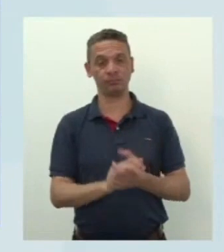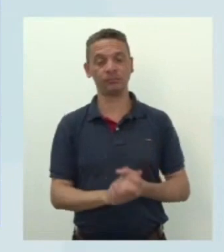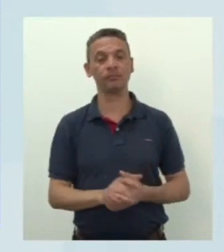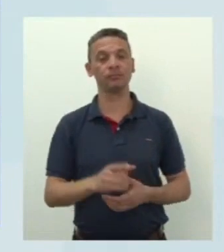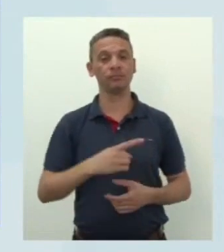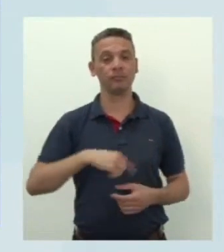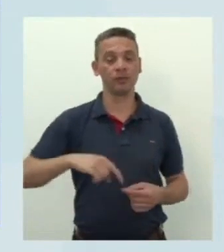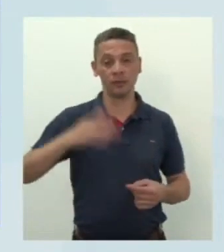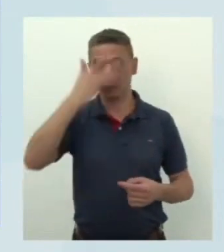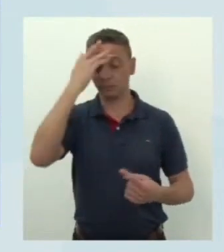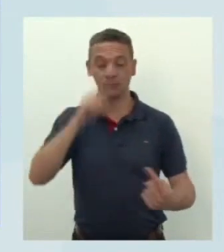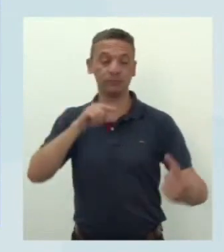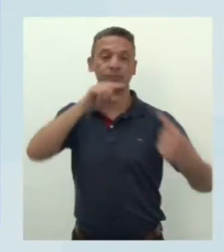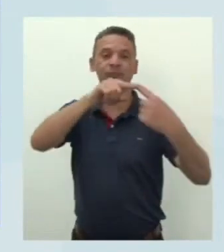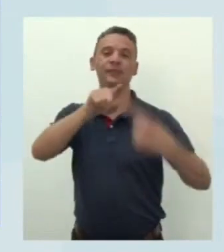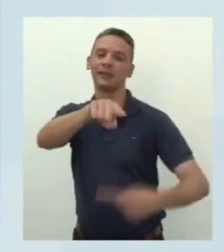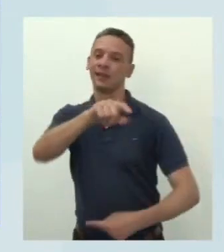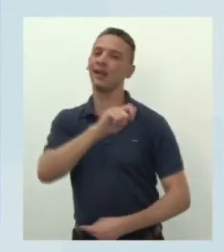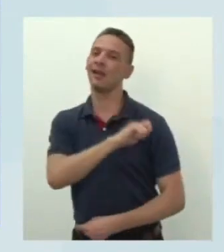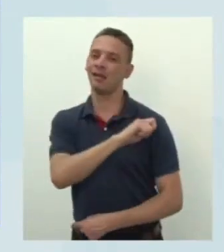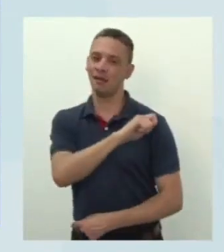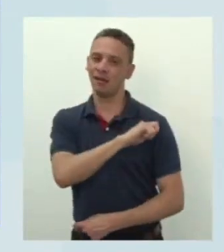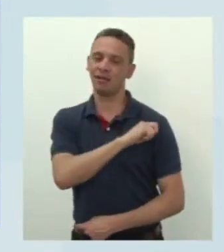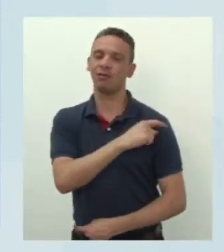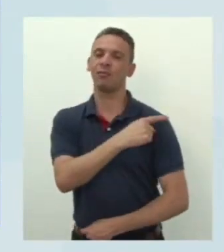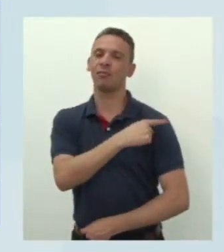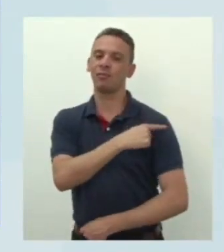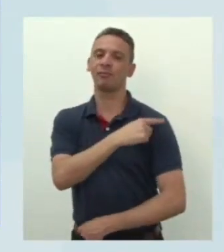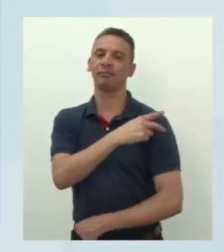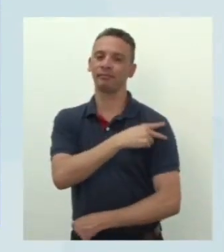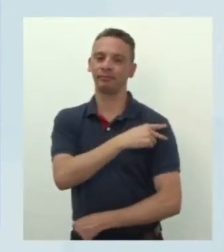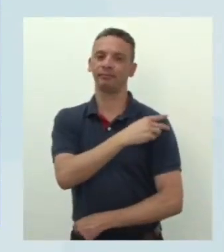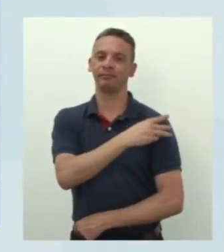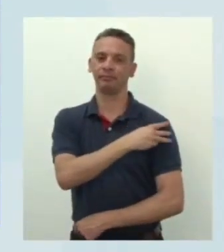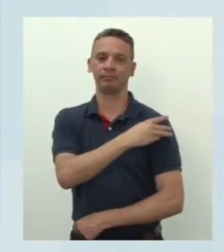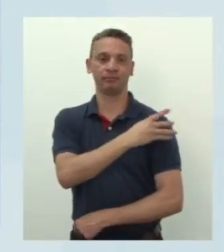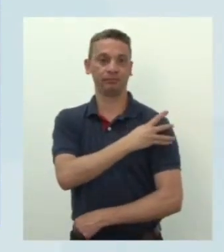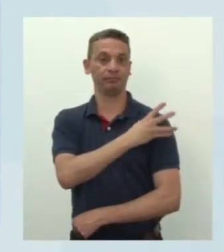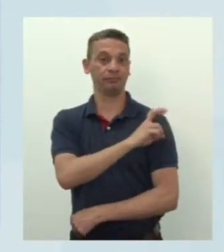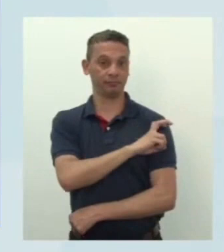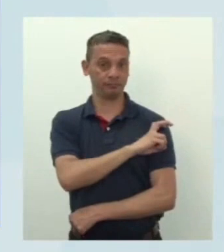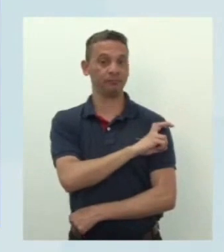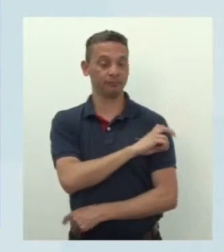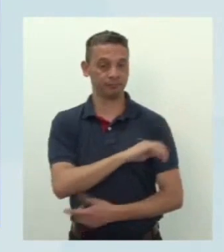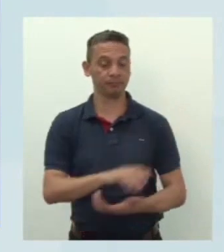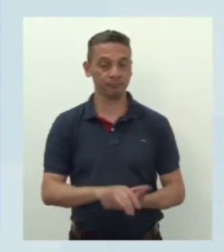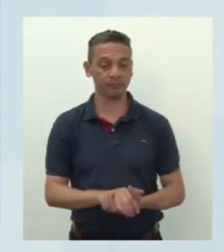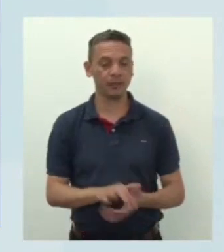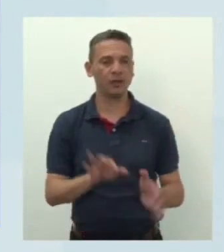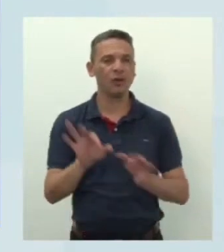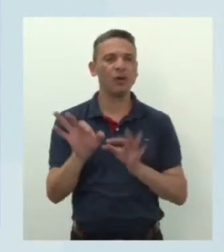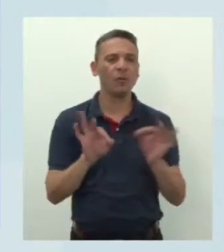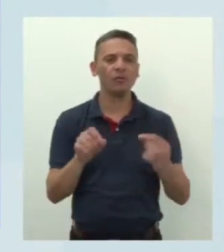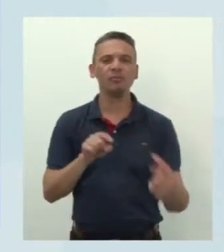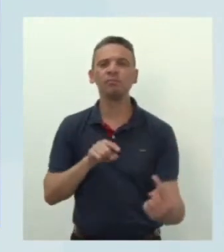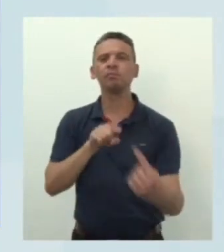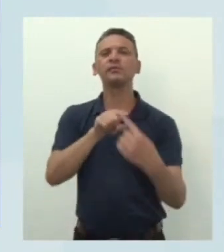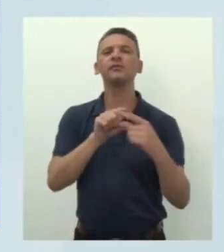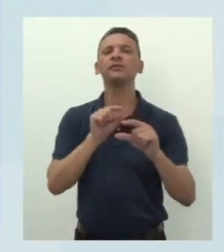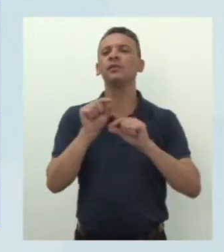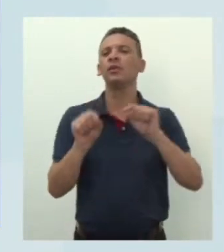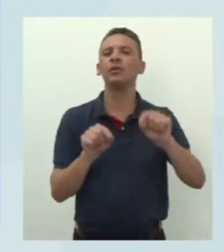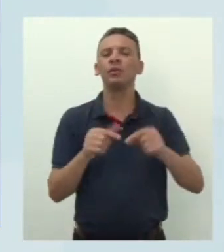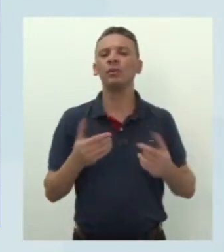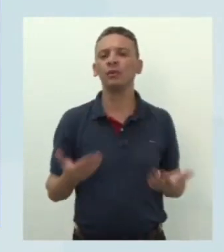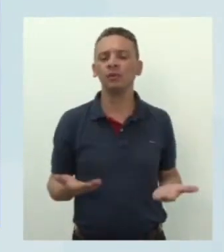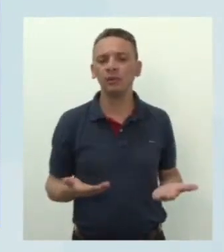nosso público-alvo é também do 1º ao 5º ano. O objetivo do plano que nós fizemos aqui, do